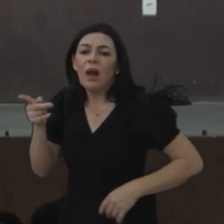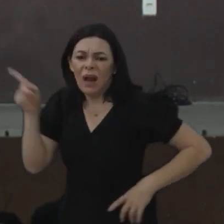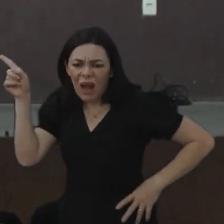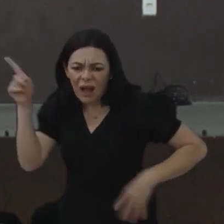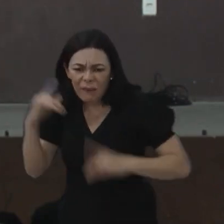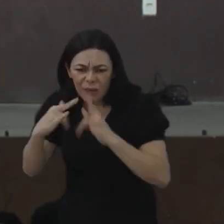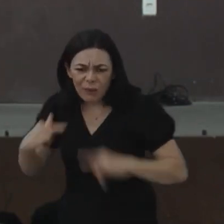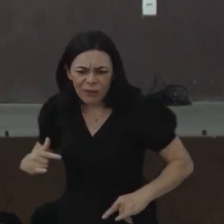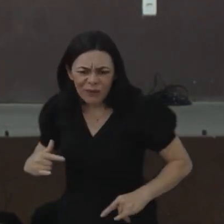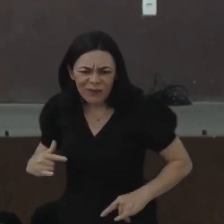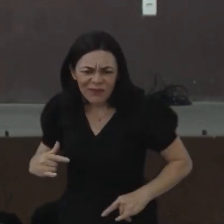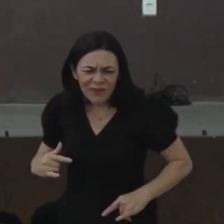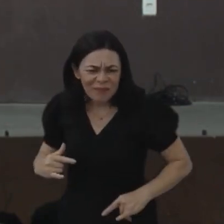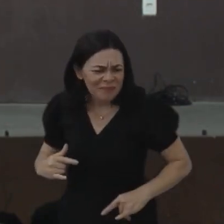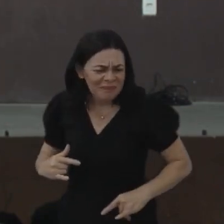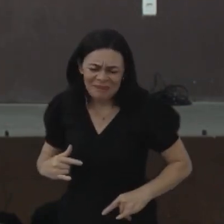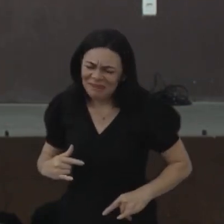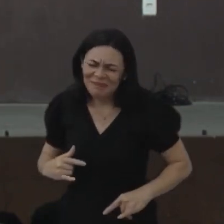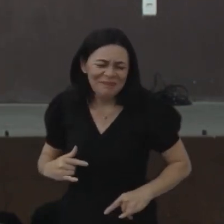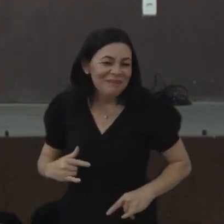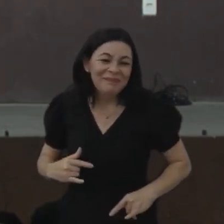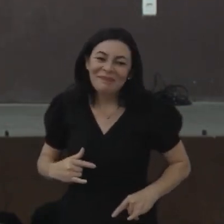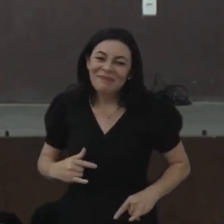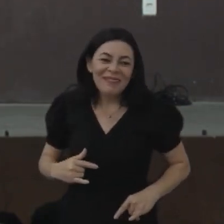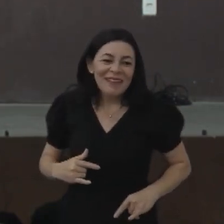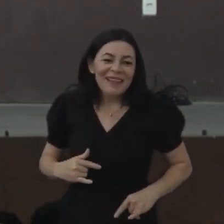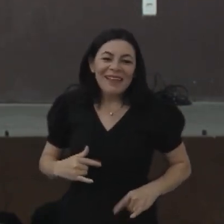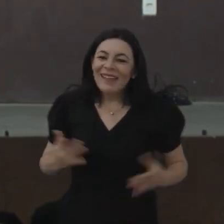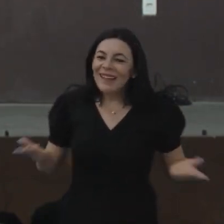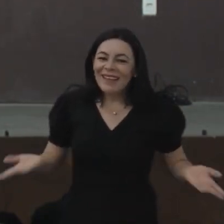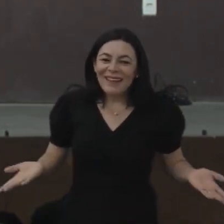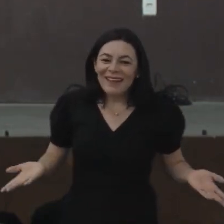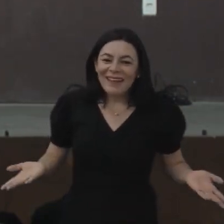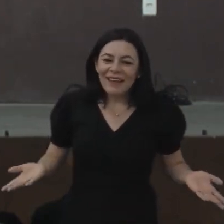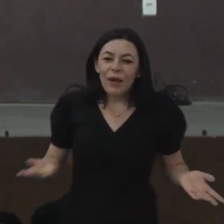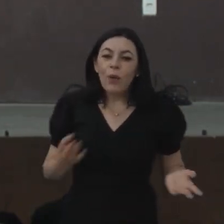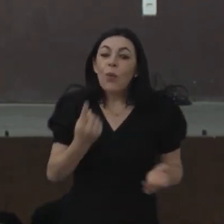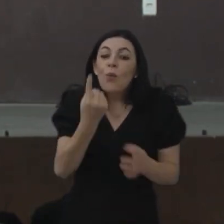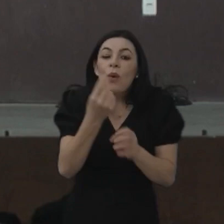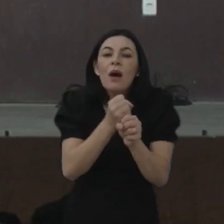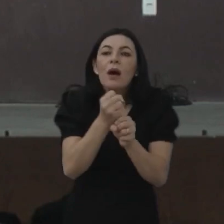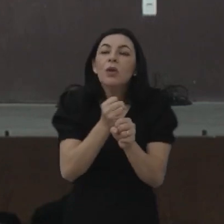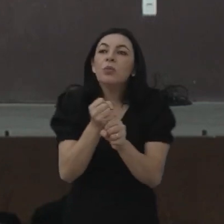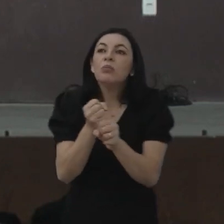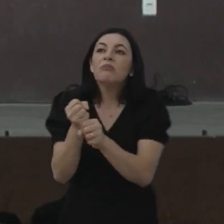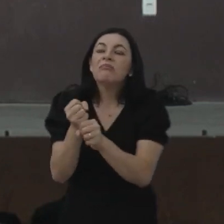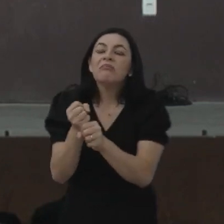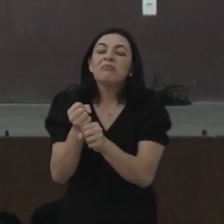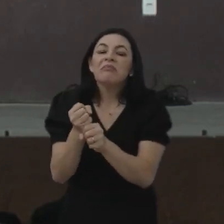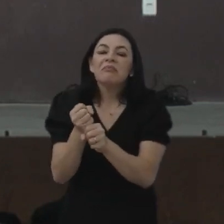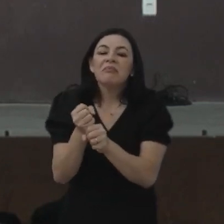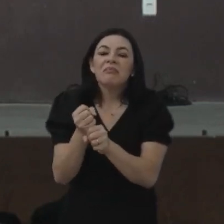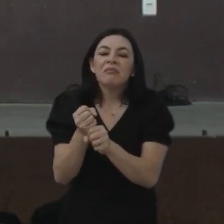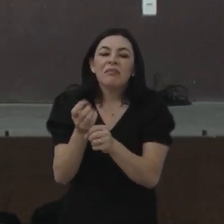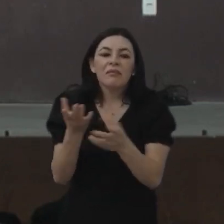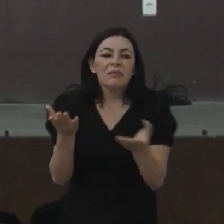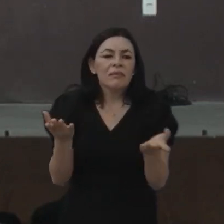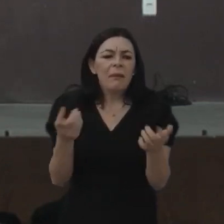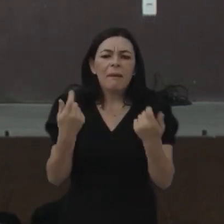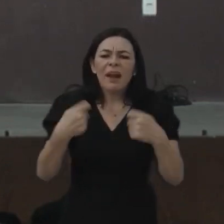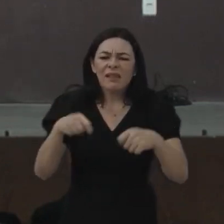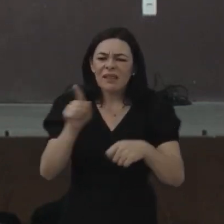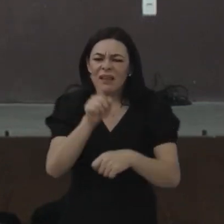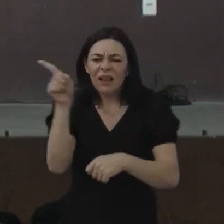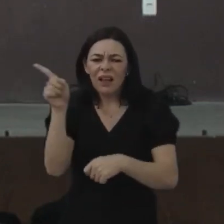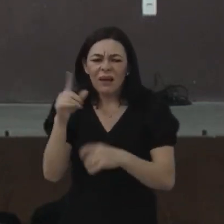perdeu nada lá. Você passou o ano inteiro sem precisar daquilo. Por que agora tu, crente, precisa daquilo? Para quê? Para